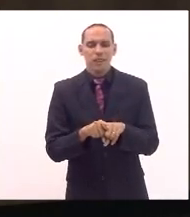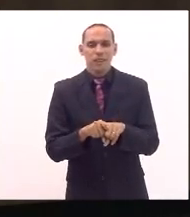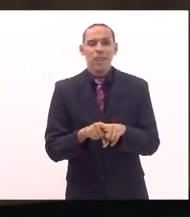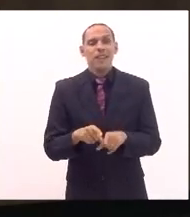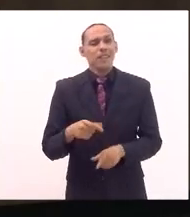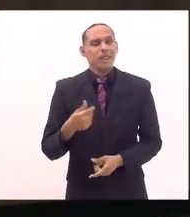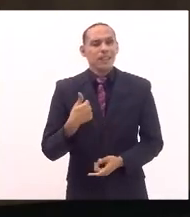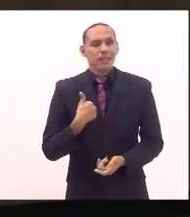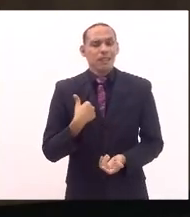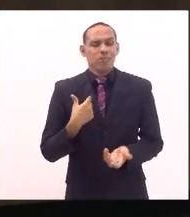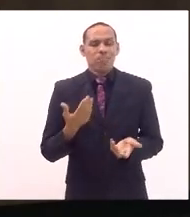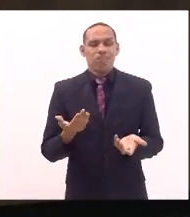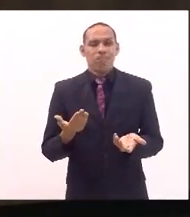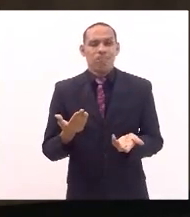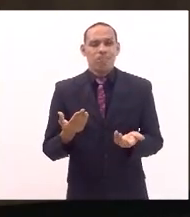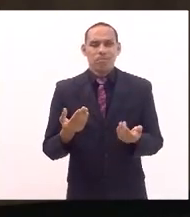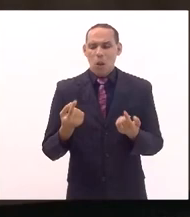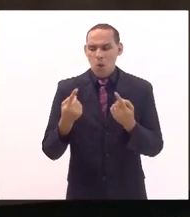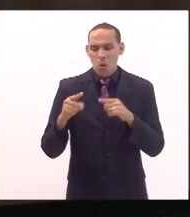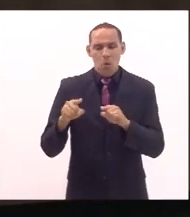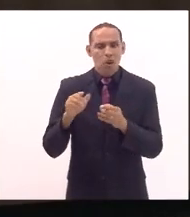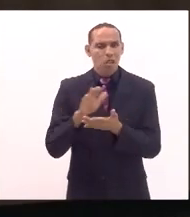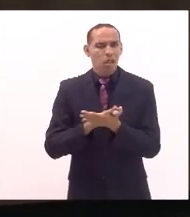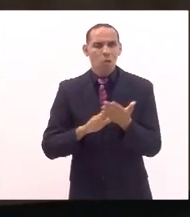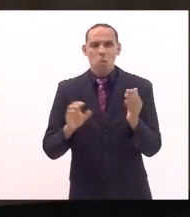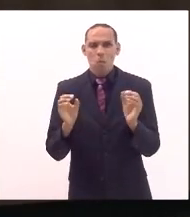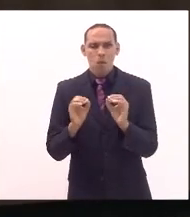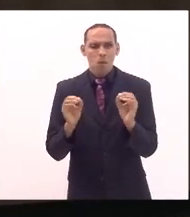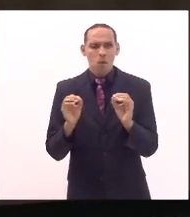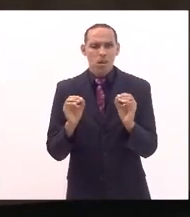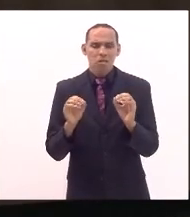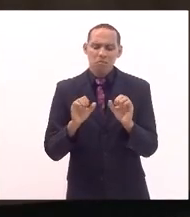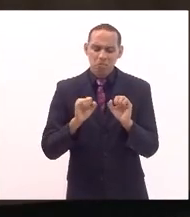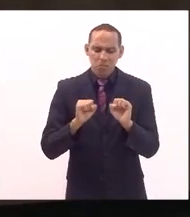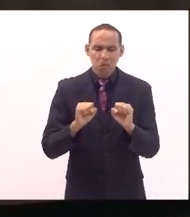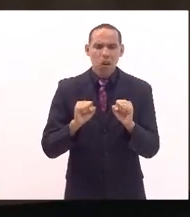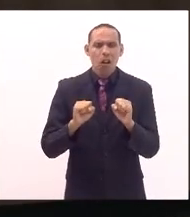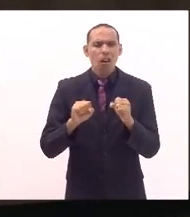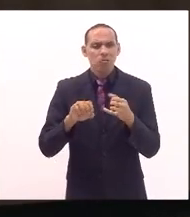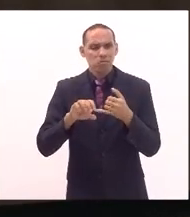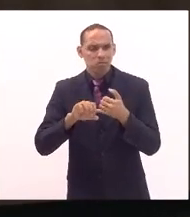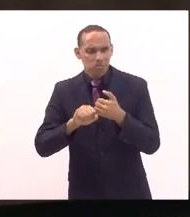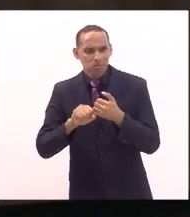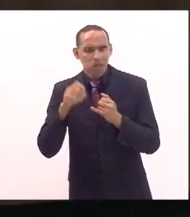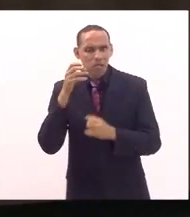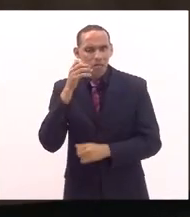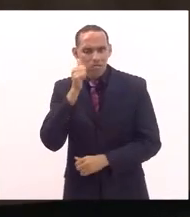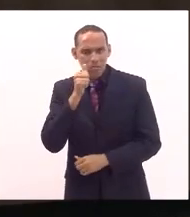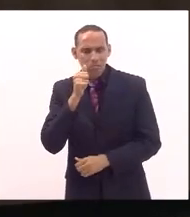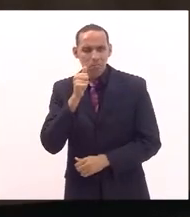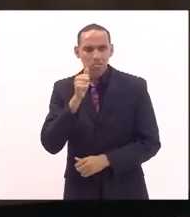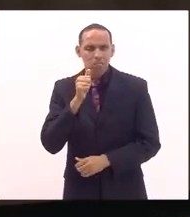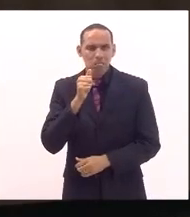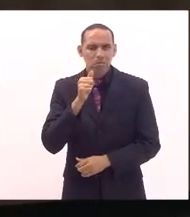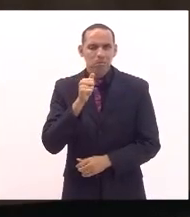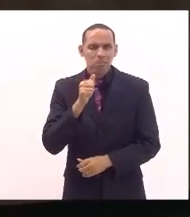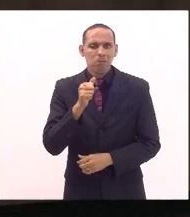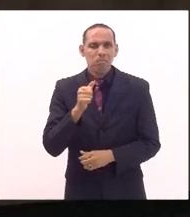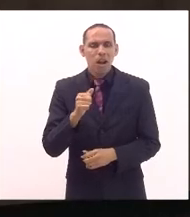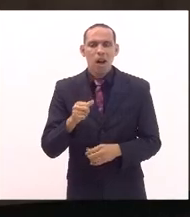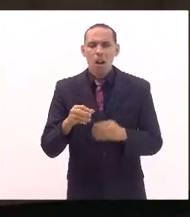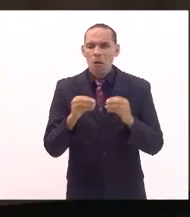absolutamente nada Conta Que seja patrimônio material na externa o